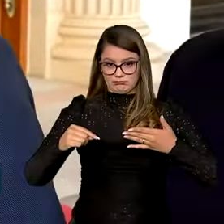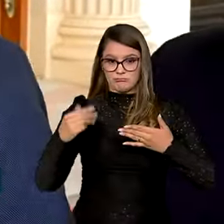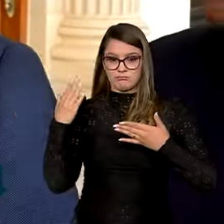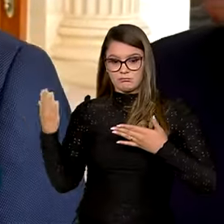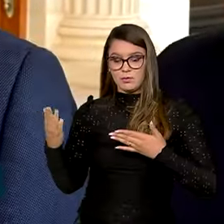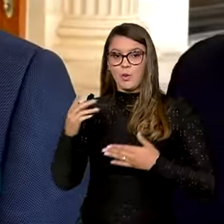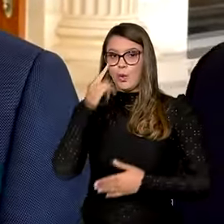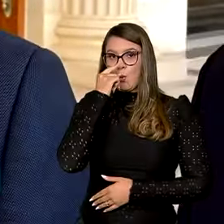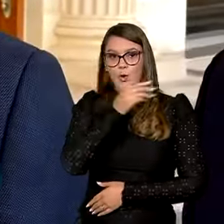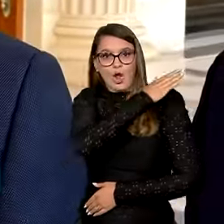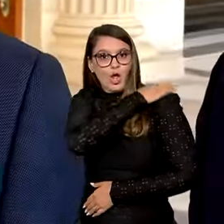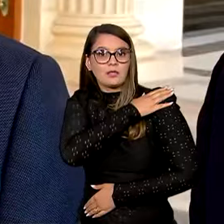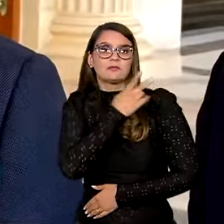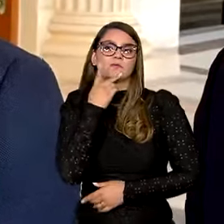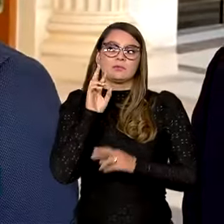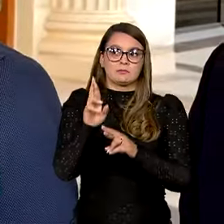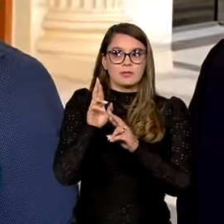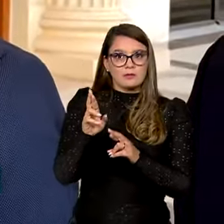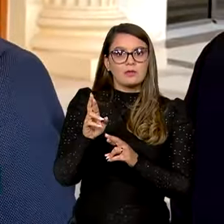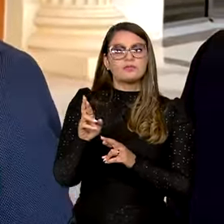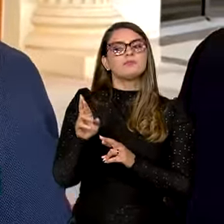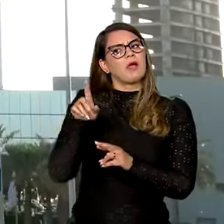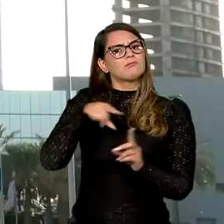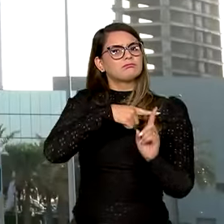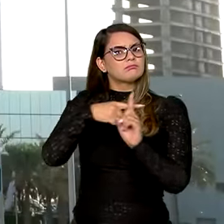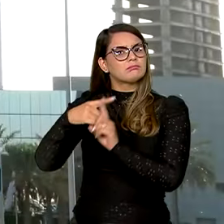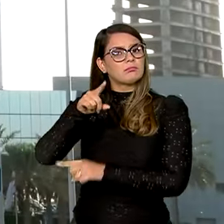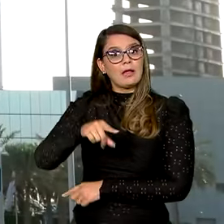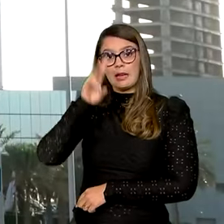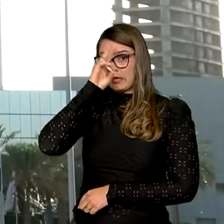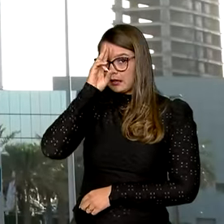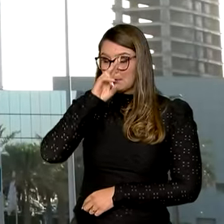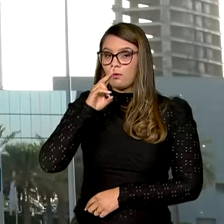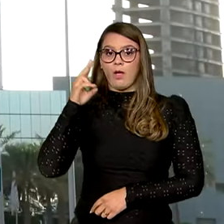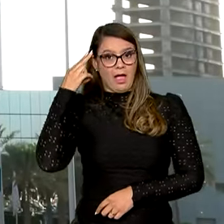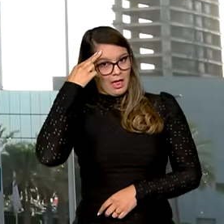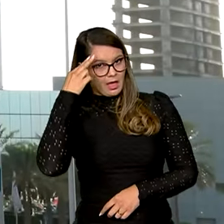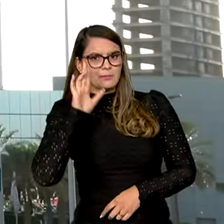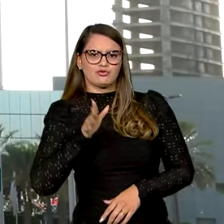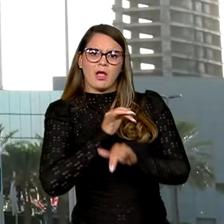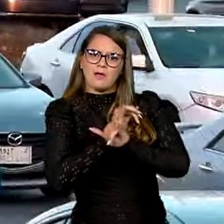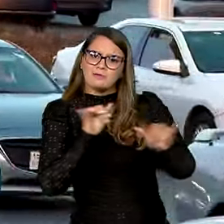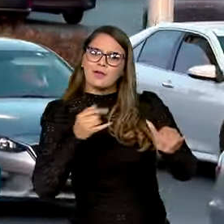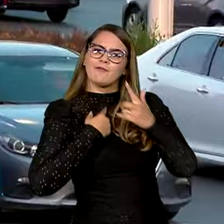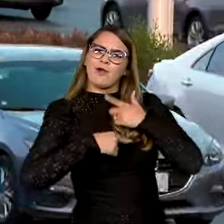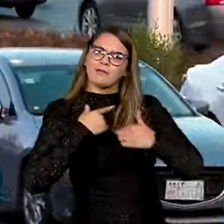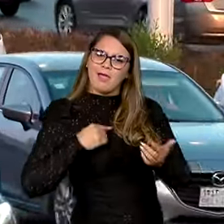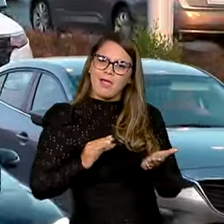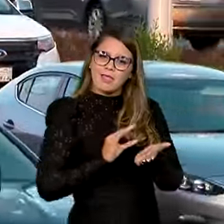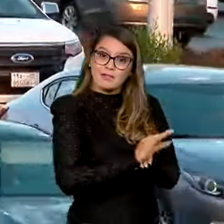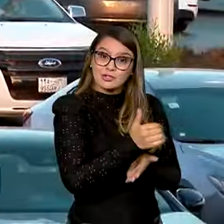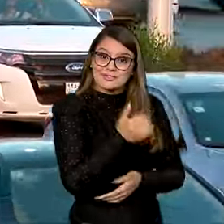aativa para visita do presidente ao país é positiva e Lou que a Arábia já tinha anunciado desejo de investir